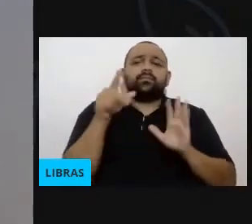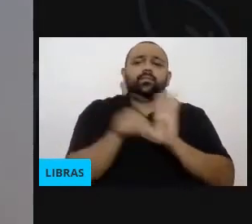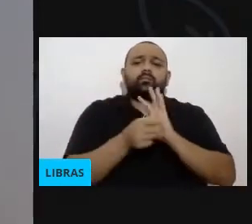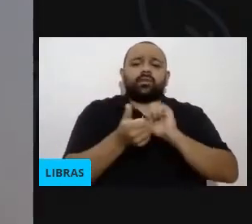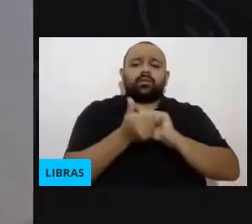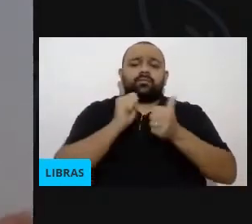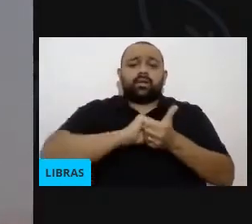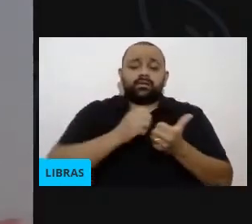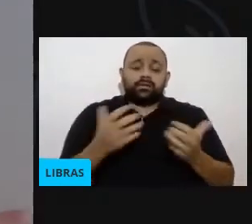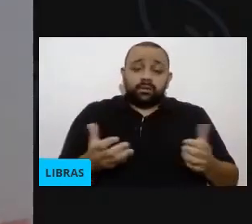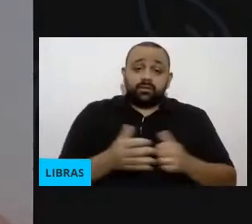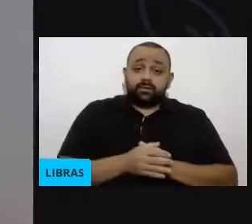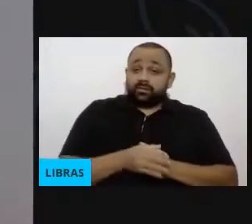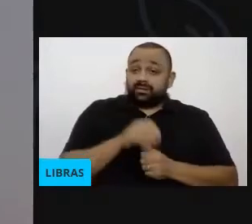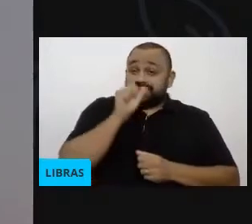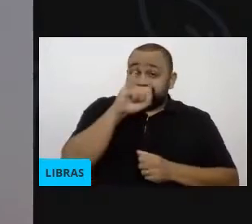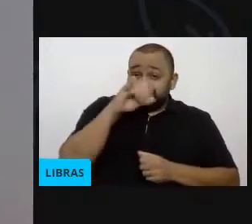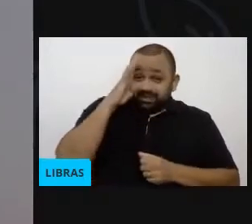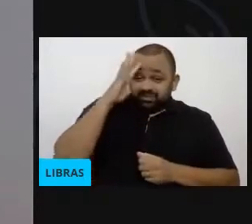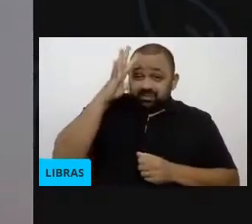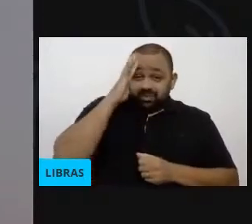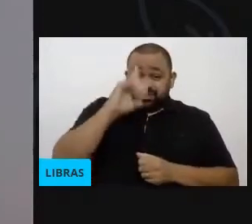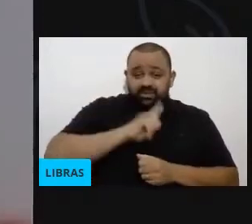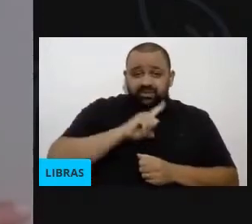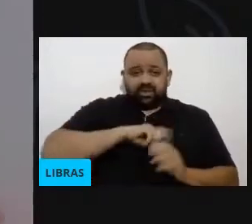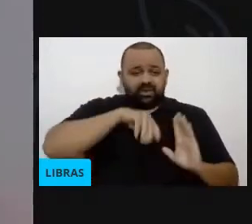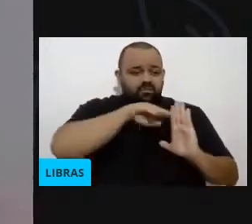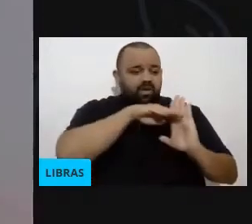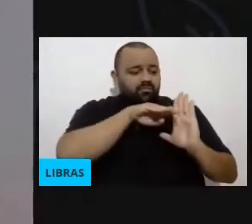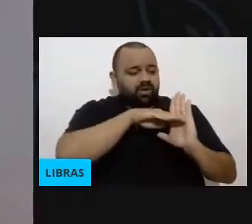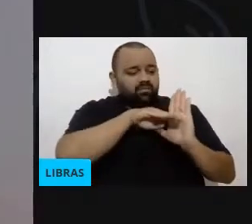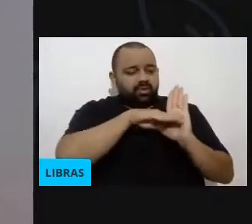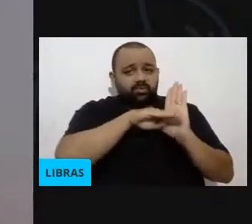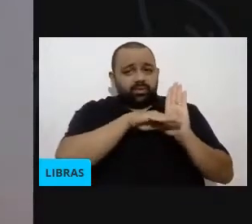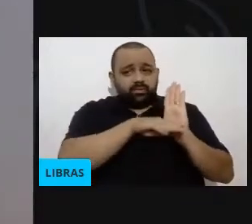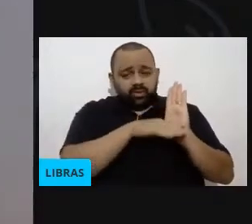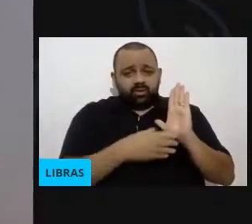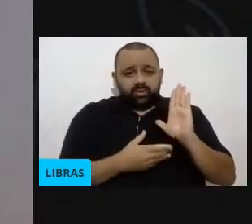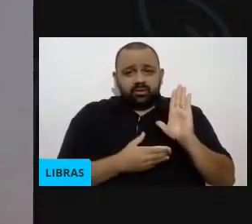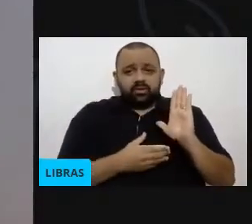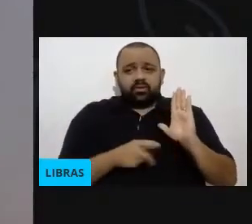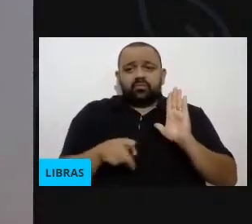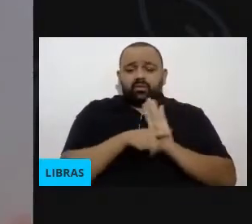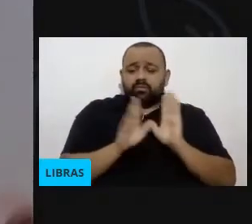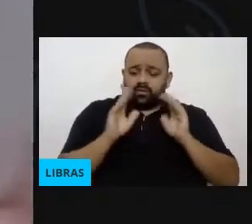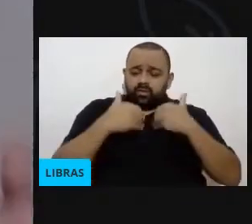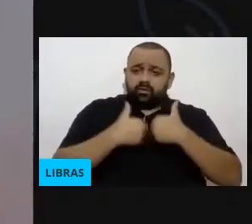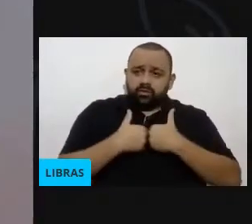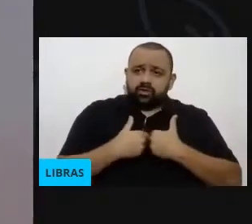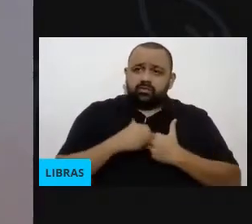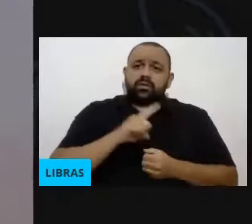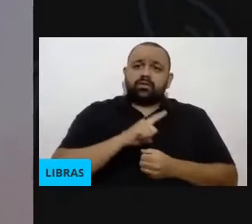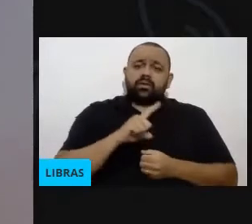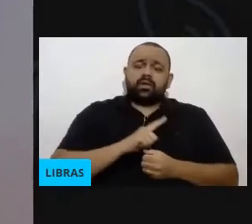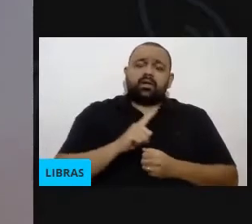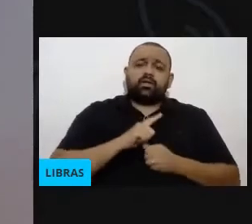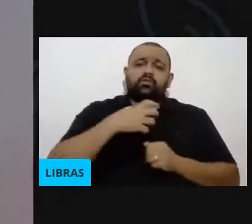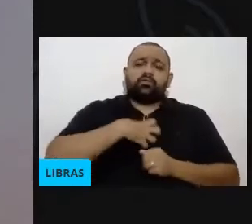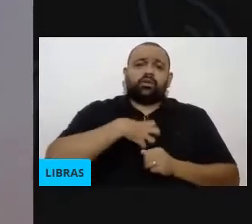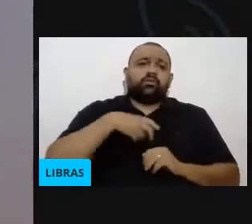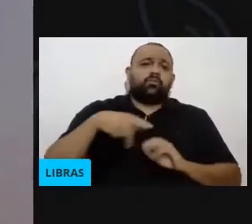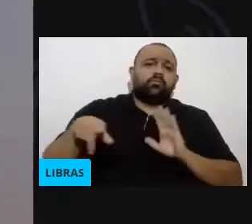Porque se você imaginar que a gente cria um padrão de rotina, que o indivíduo com autismo, ele tem um padrão de rotina